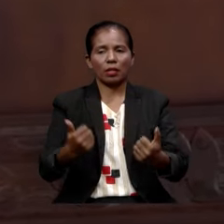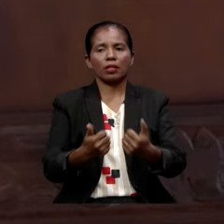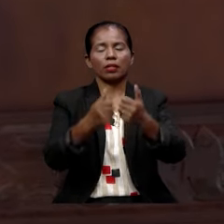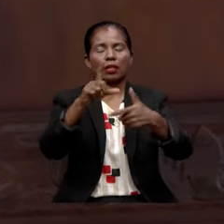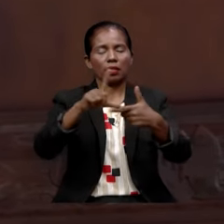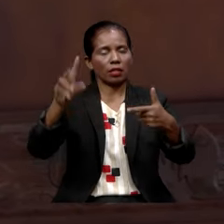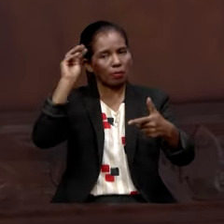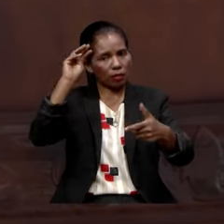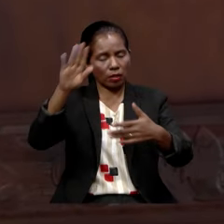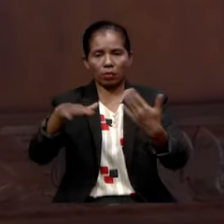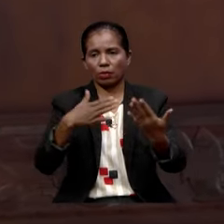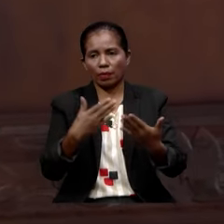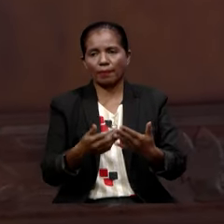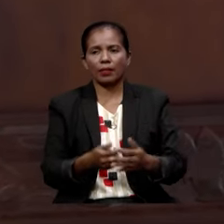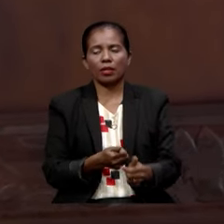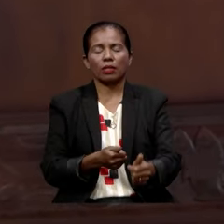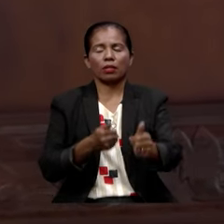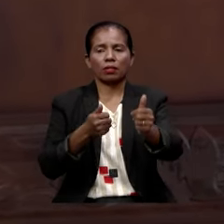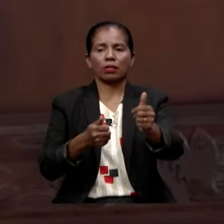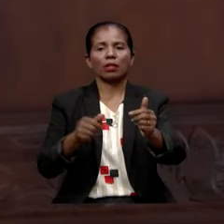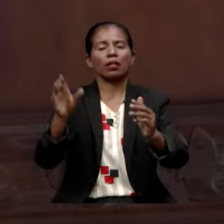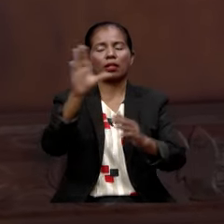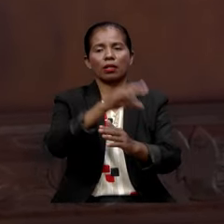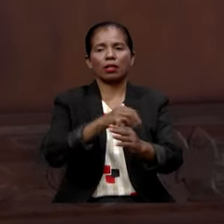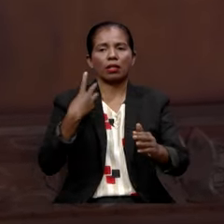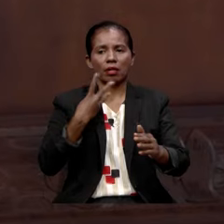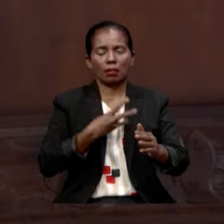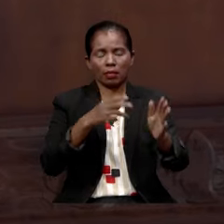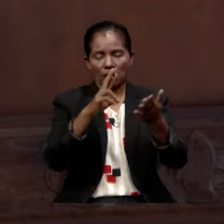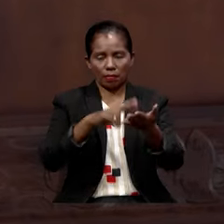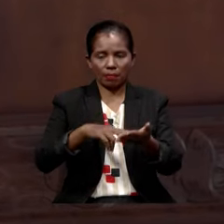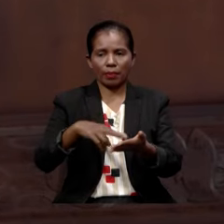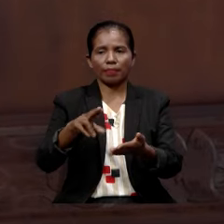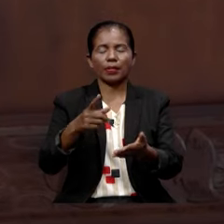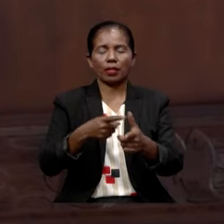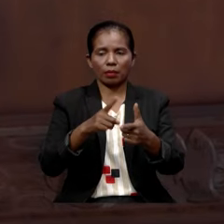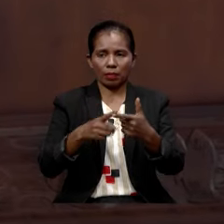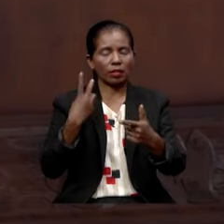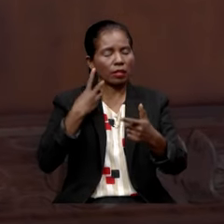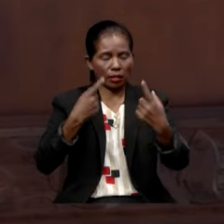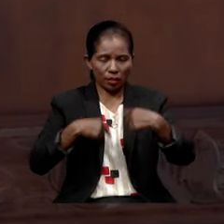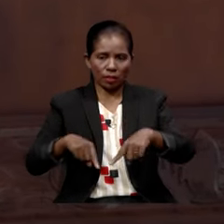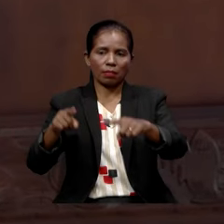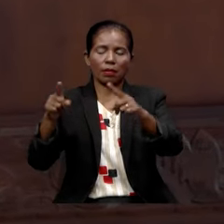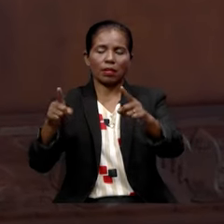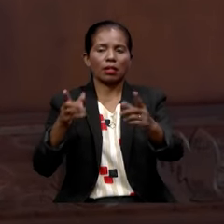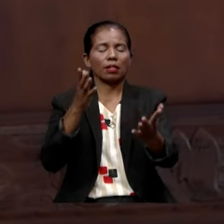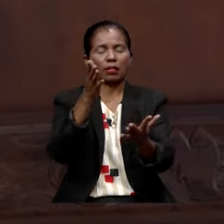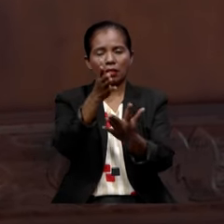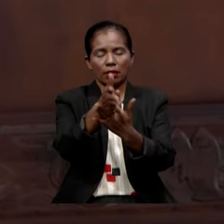linhas ministerial Cira Rotu. Né, tu ira esboço o calendário, né, bem, o Cira a minha tua prova. Depois de essa, né, ita se bate a tama